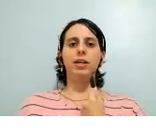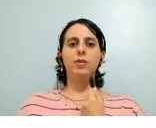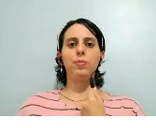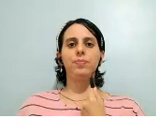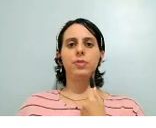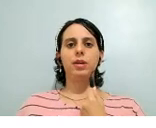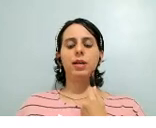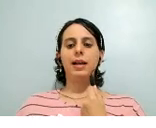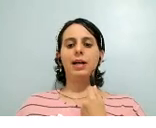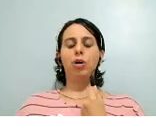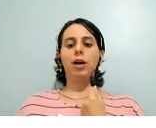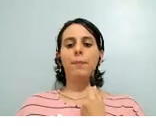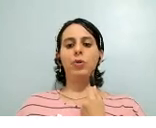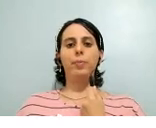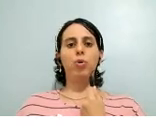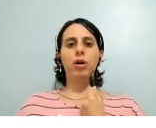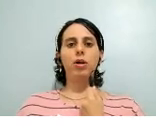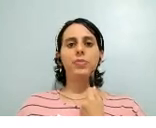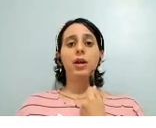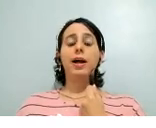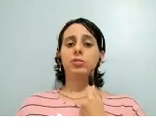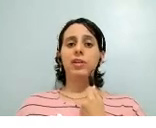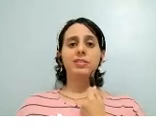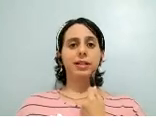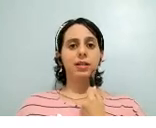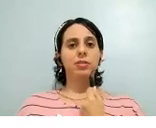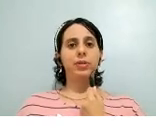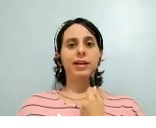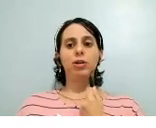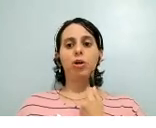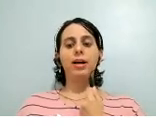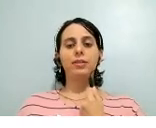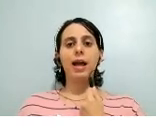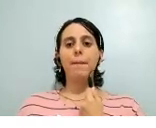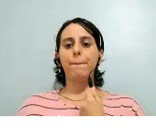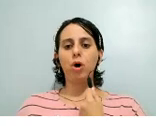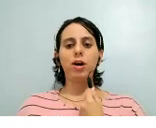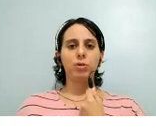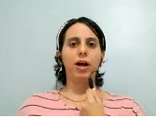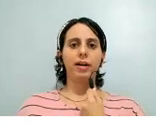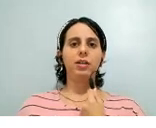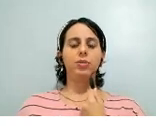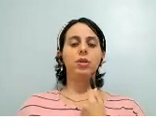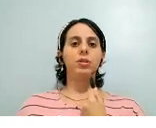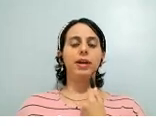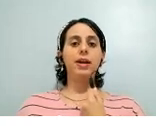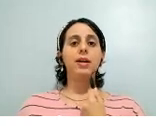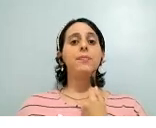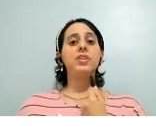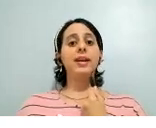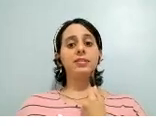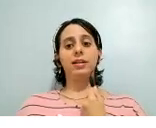no carrinho, ela coloca a mão na boca. Às vezes a criança pequena coloca até a boca no carrinho,